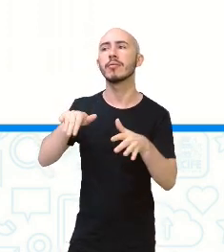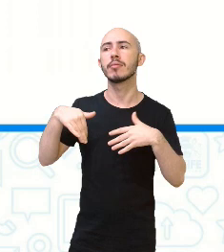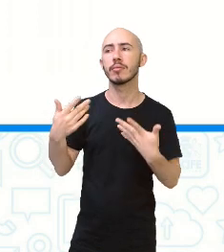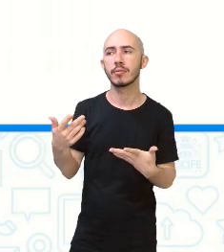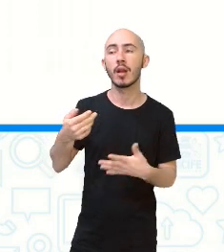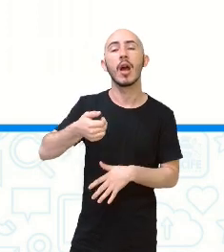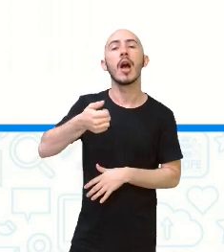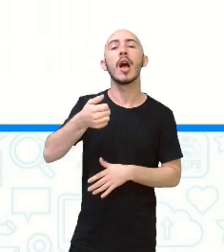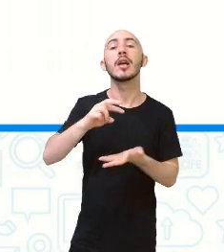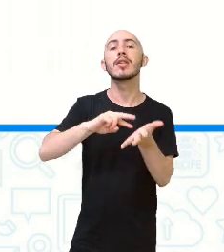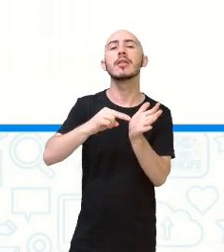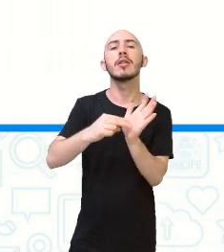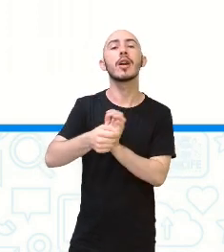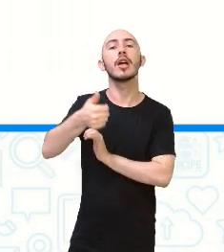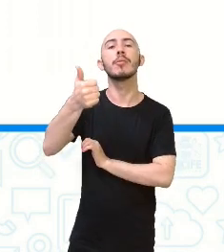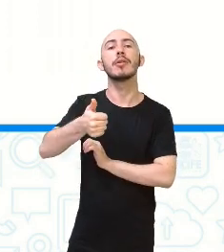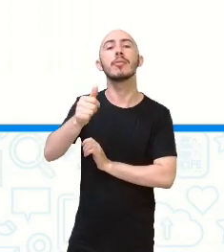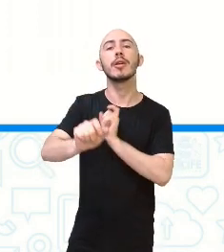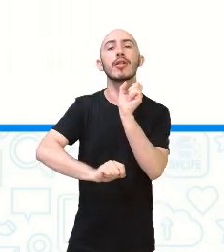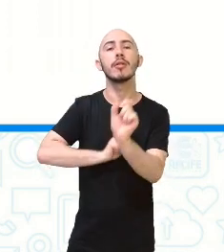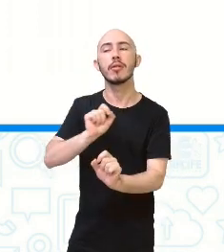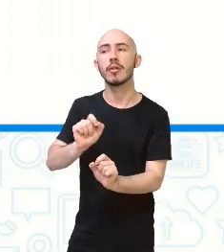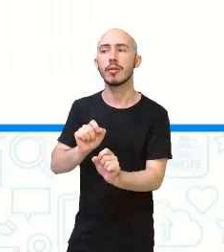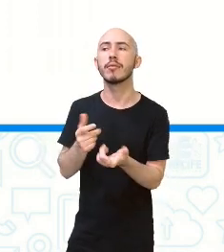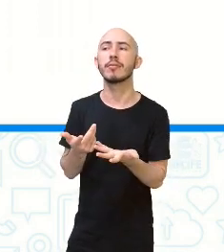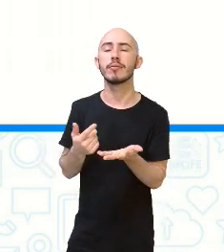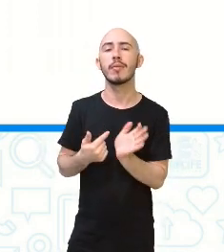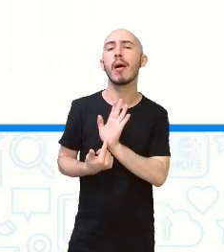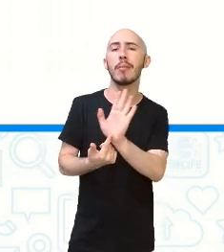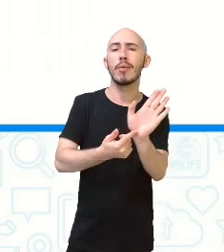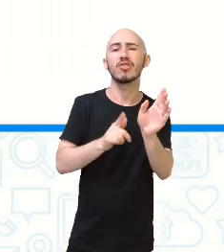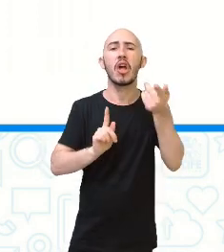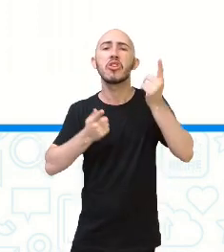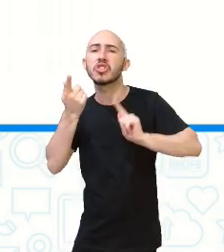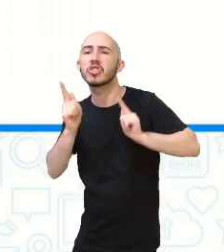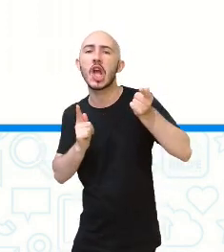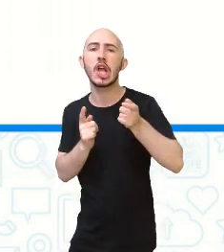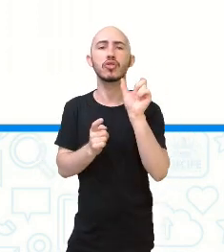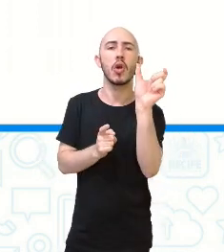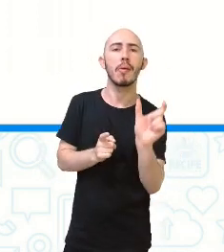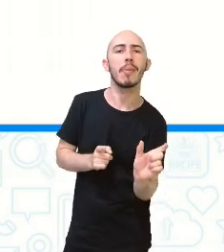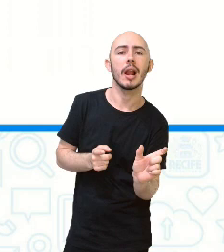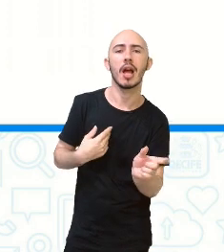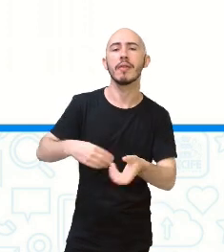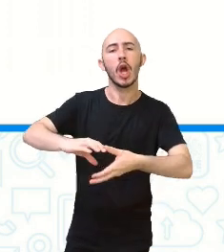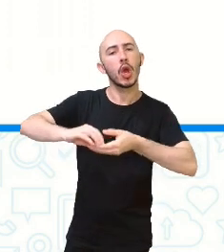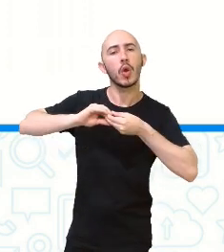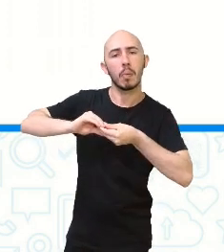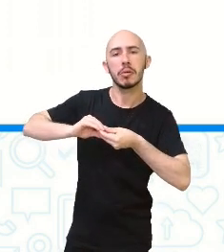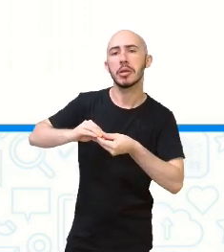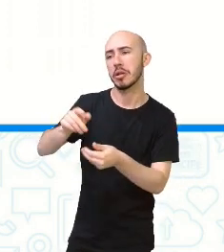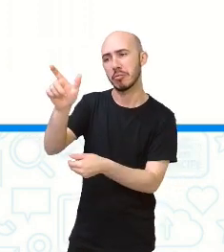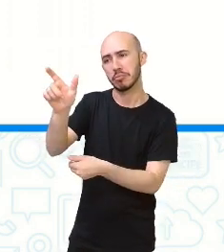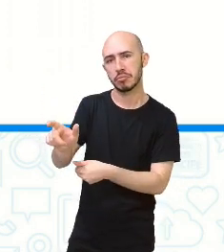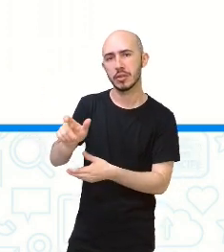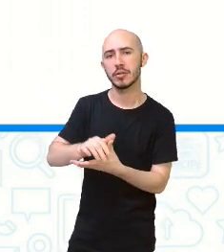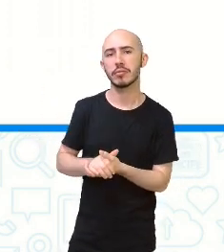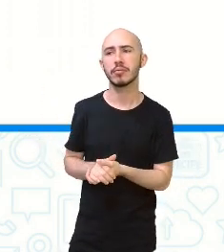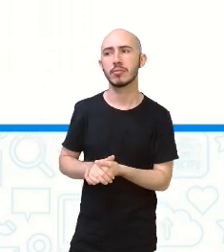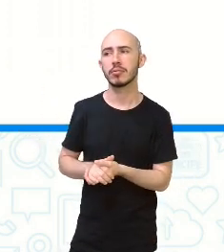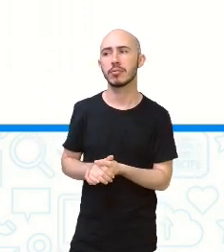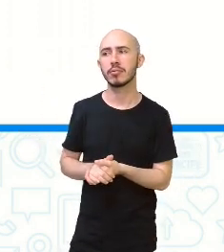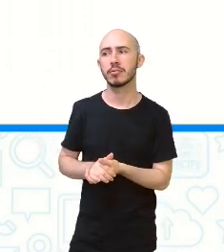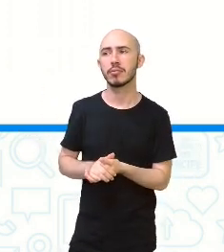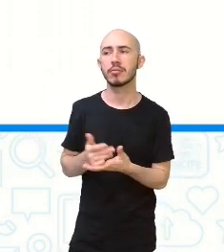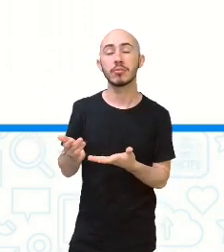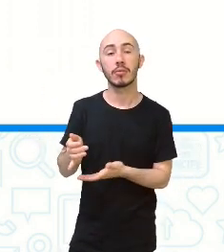primeiro significado, dirigir gestos ou palavras de saudação a alguém. Bom dia,